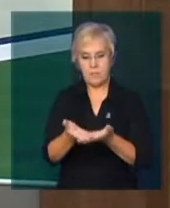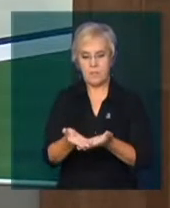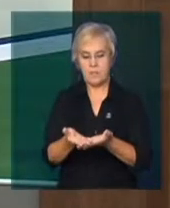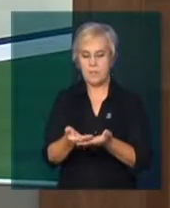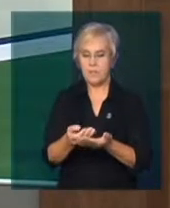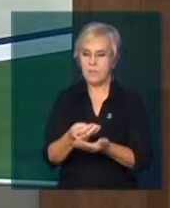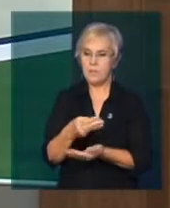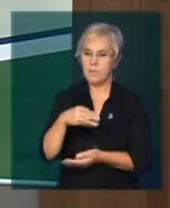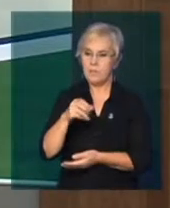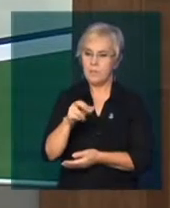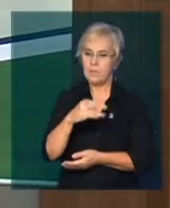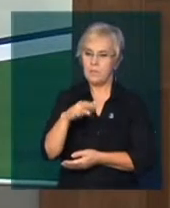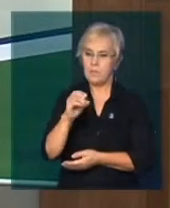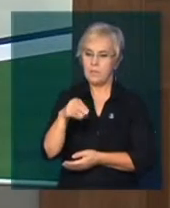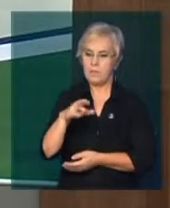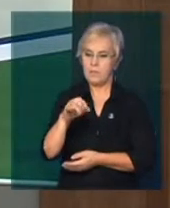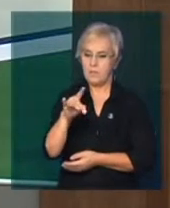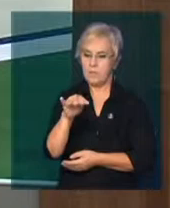Mauro Mendes.